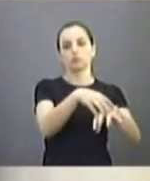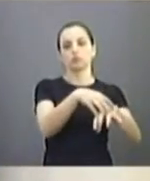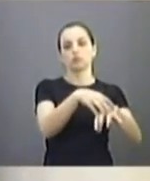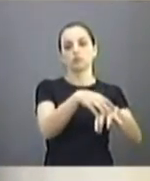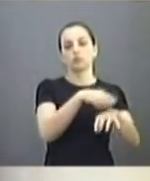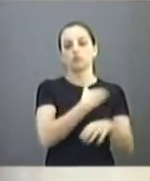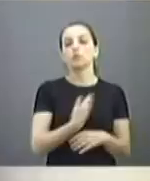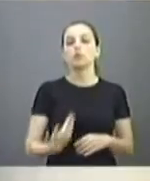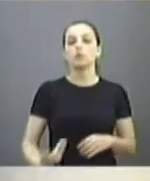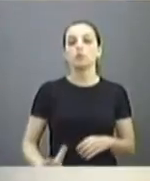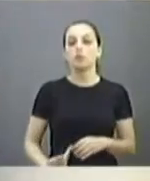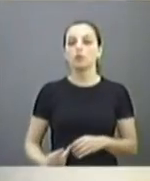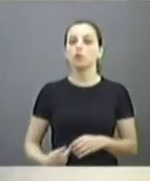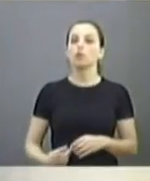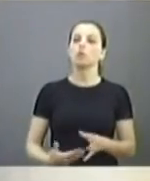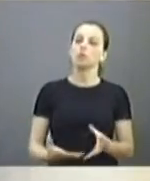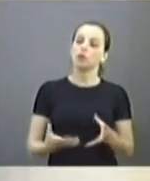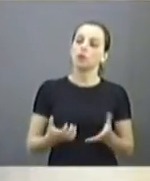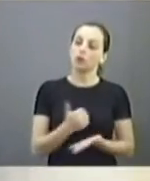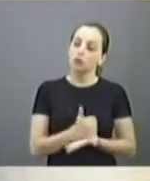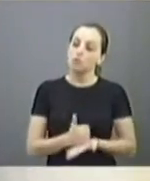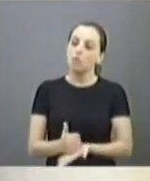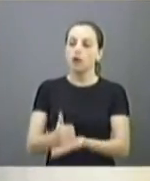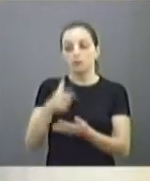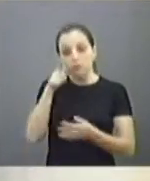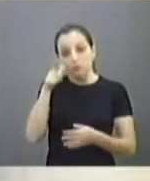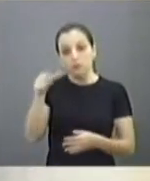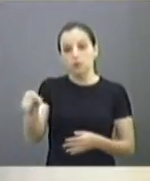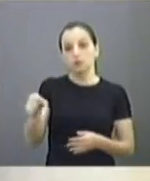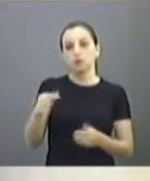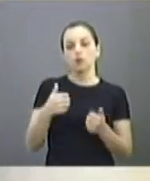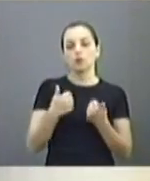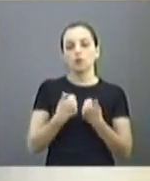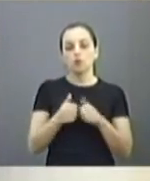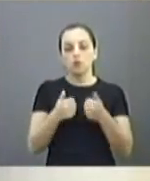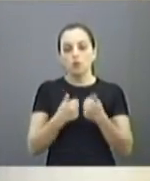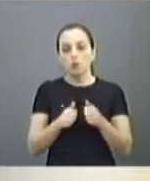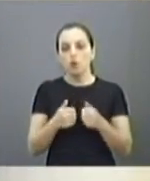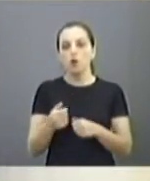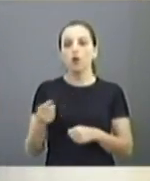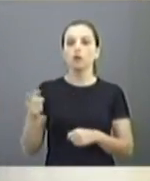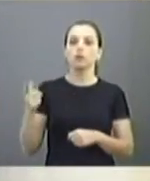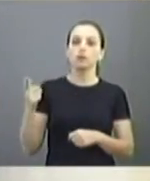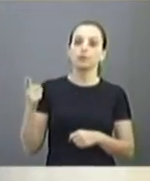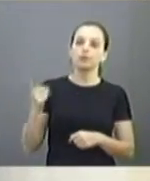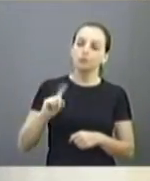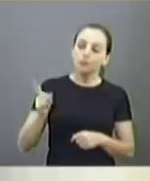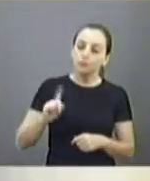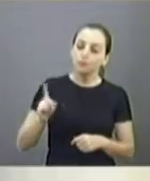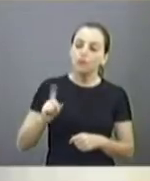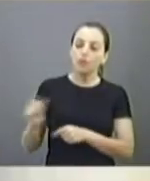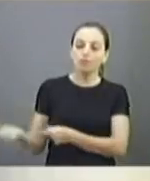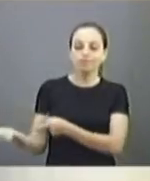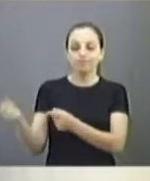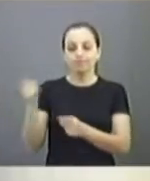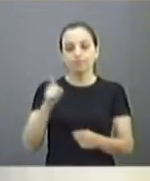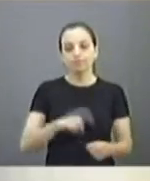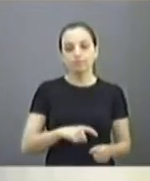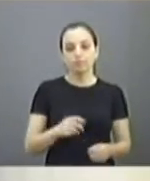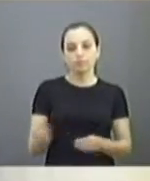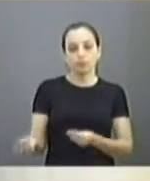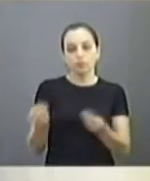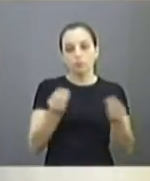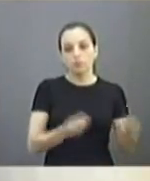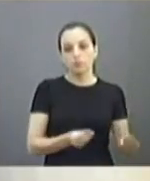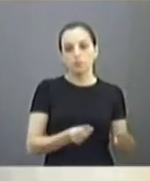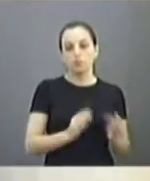que também gostaria que a base se atentasse. Os ônibus não estão chegando à